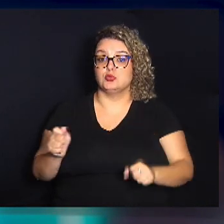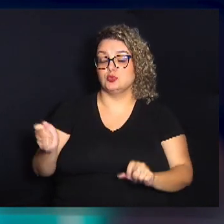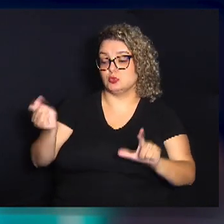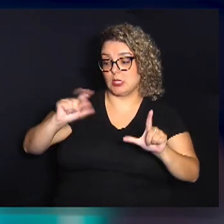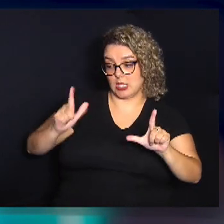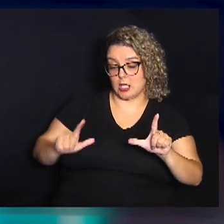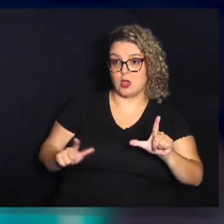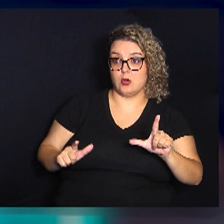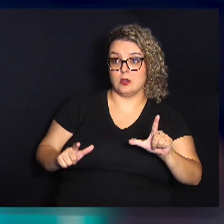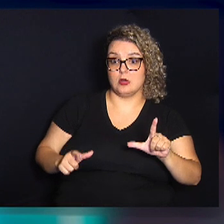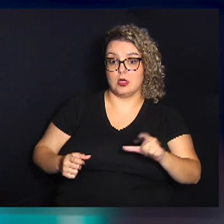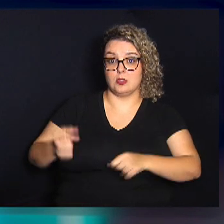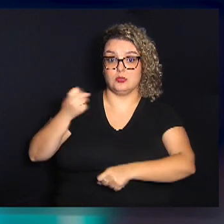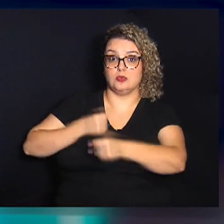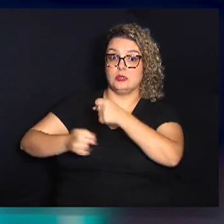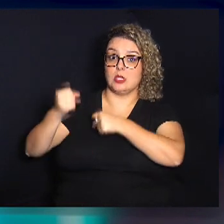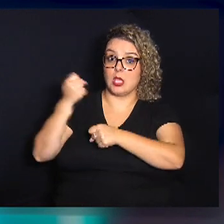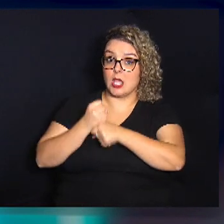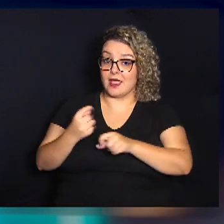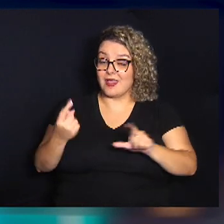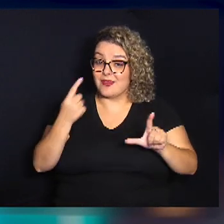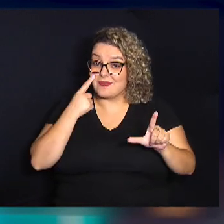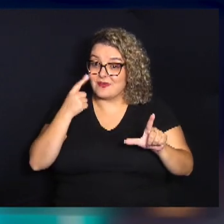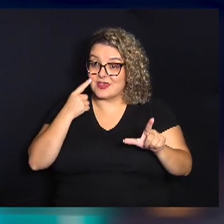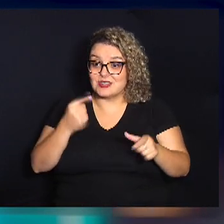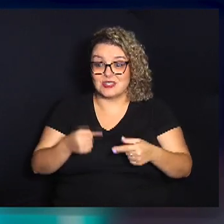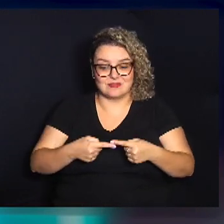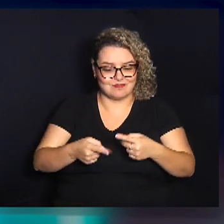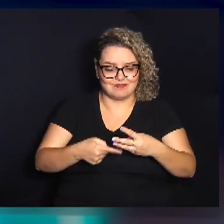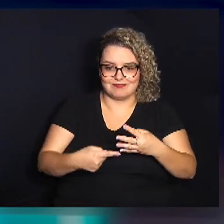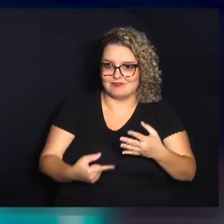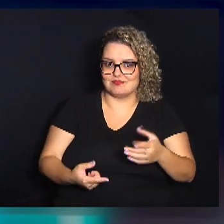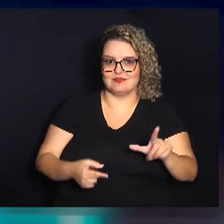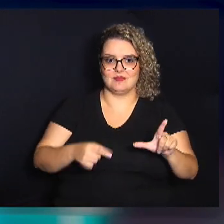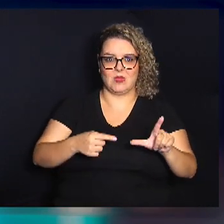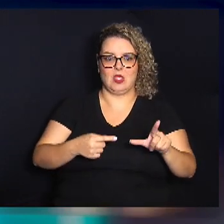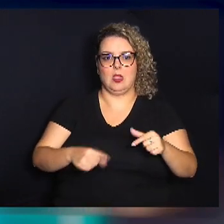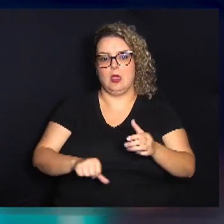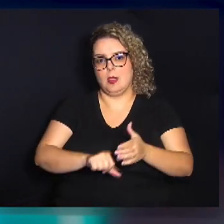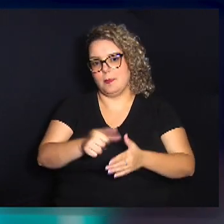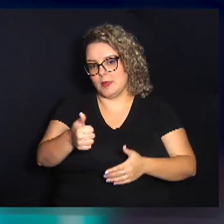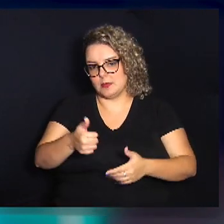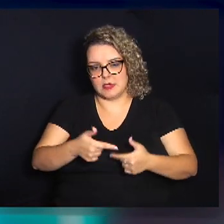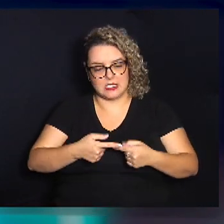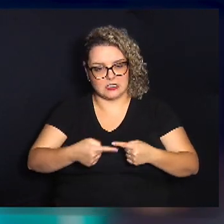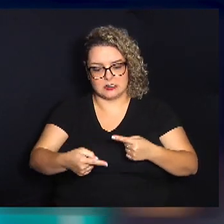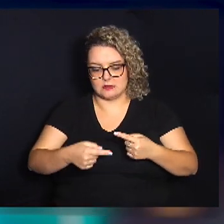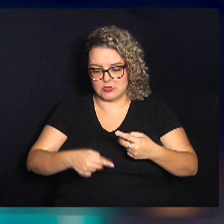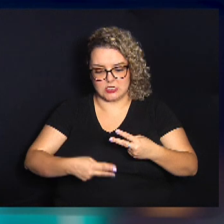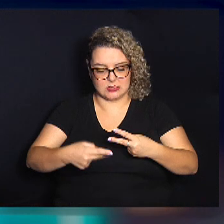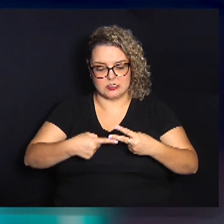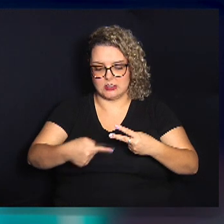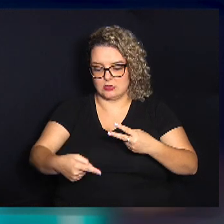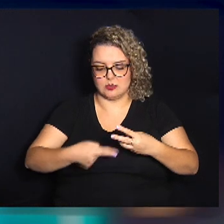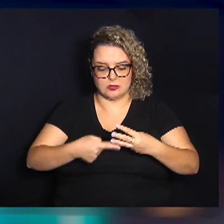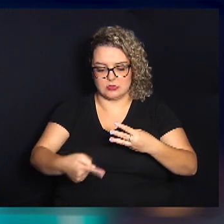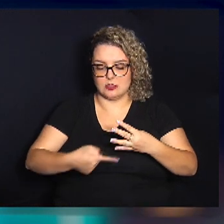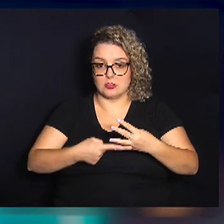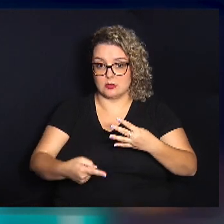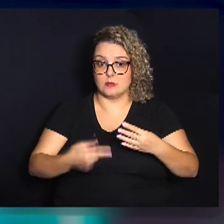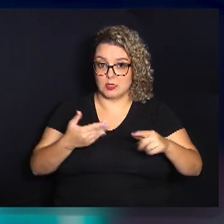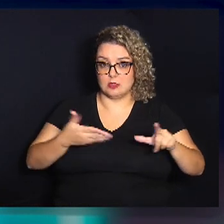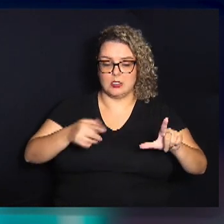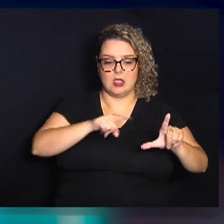é o casos do ano passado. Vejam as primeiras semanas do ano. A semana 1 é a primeira semana de janeiro, a segunda semana de janeiro e assim por